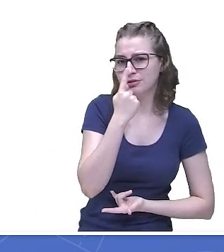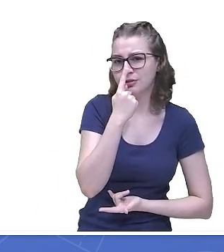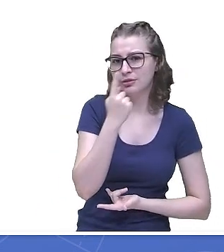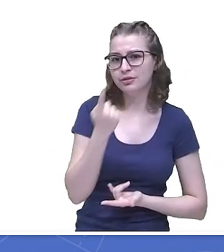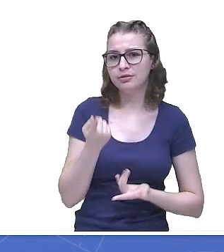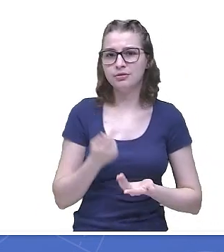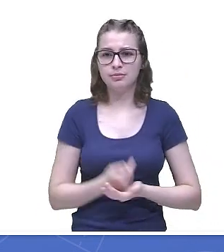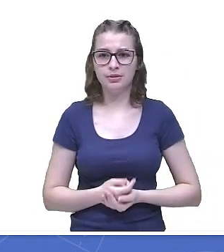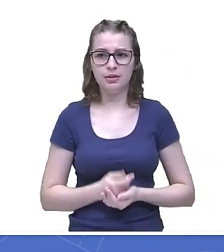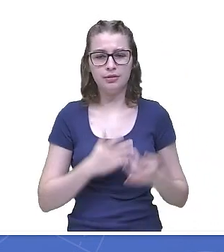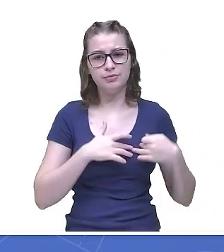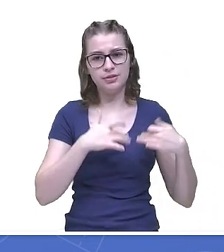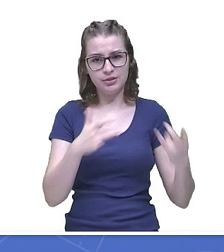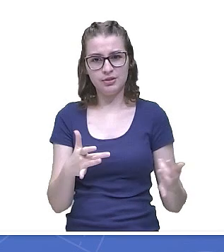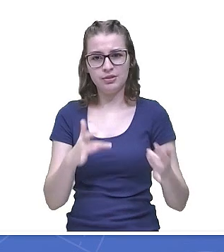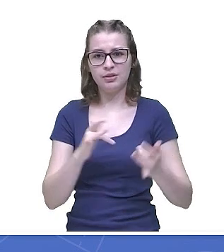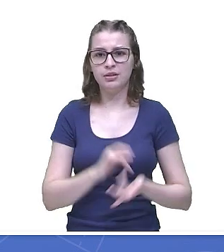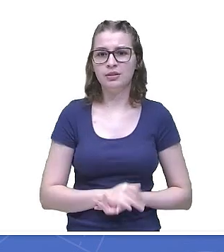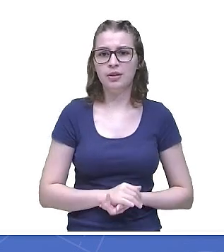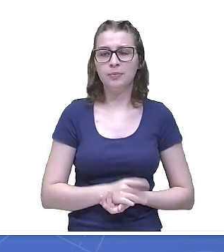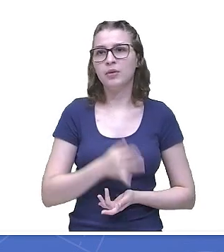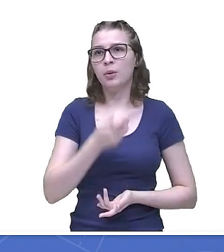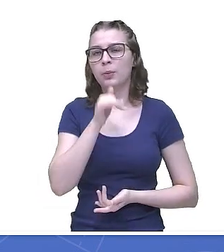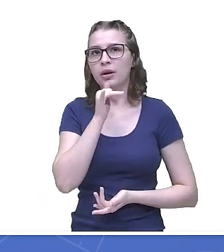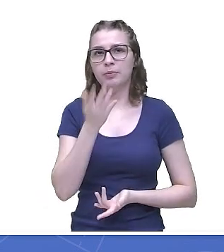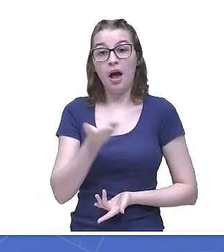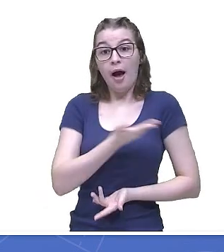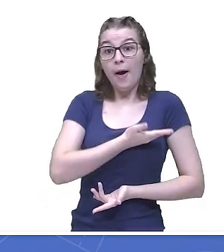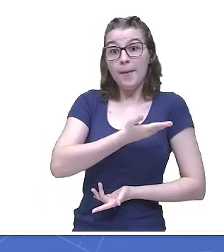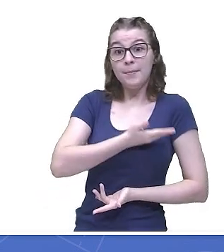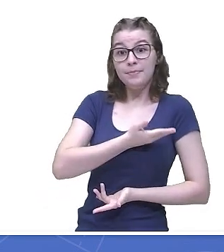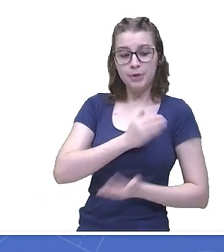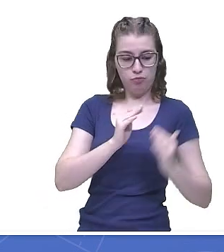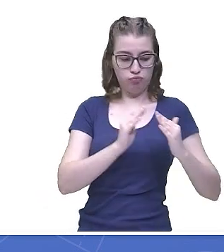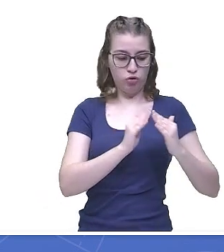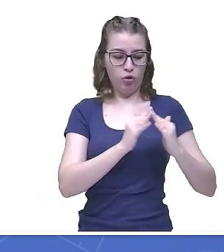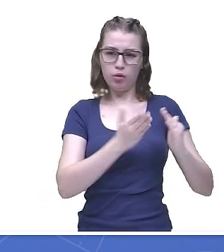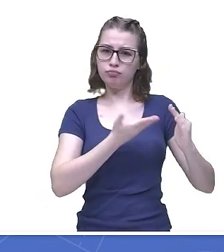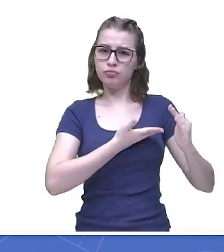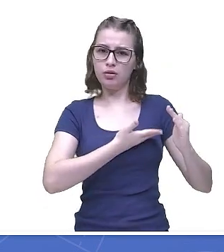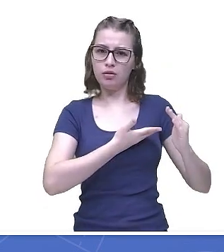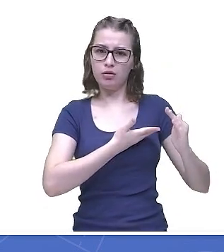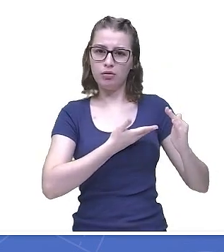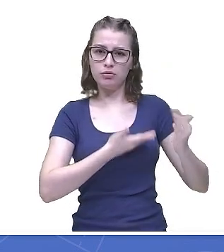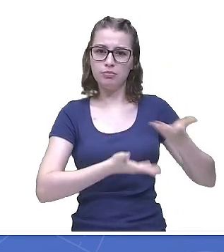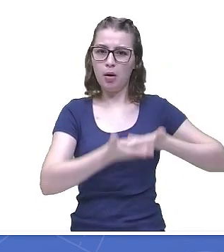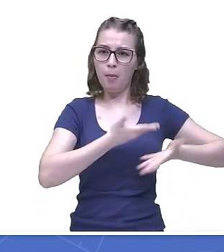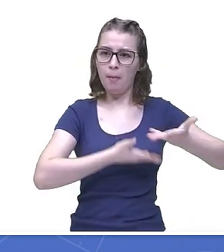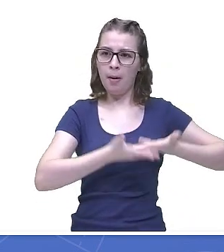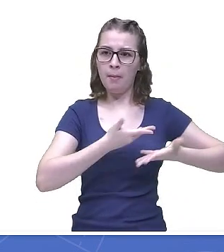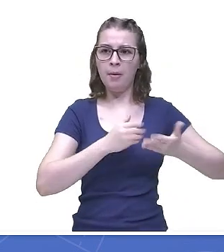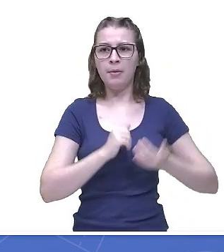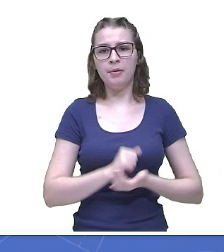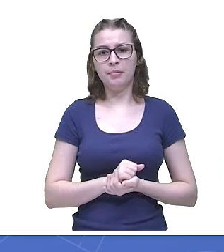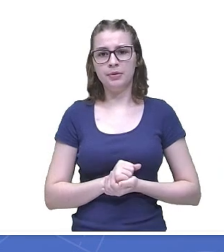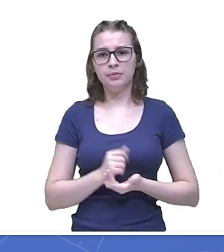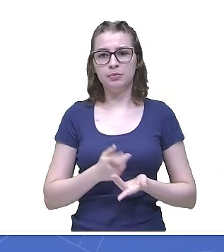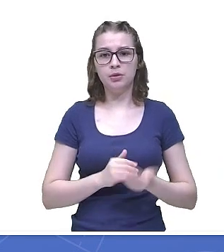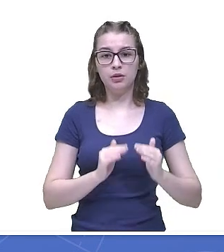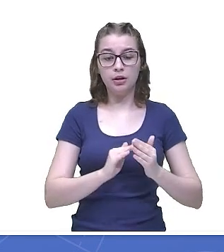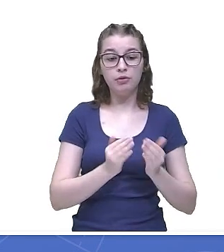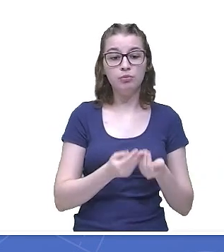solidariedade mútua, como é o caso de amigos que vivem juntos no mesmo lar, rateando